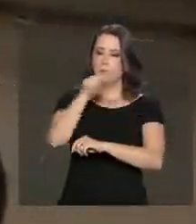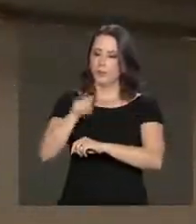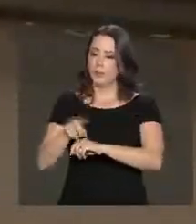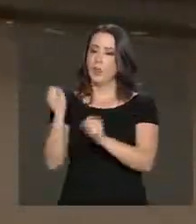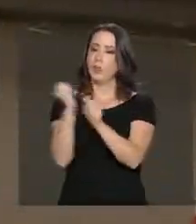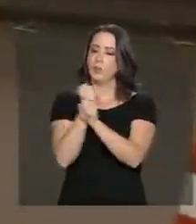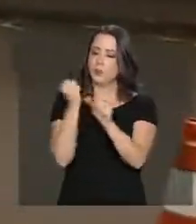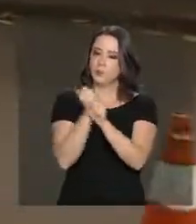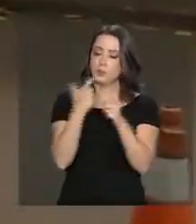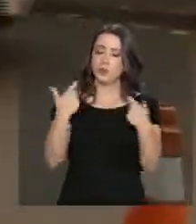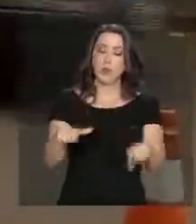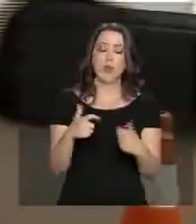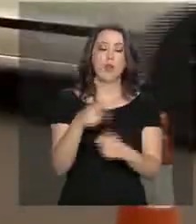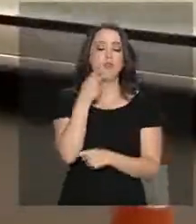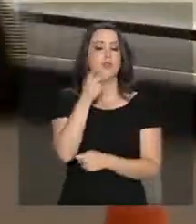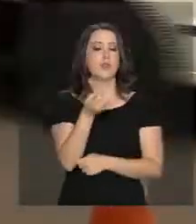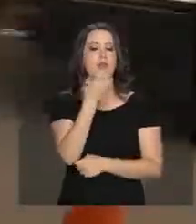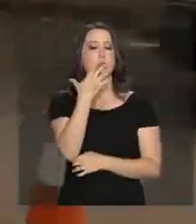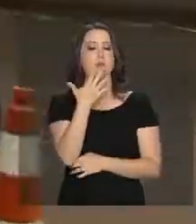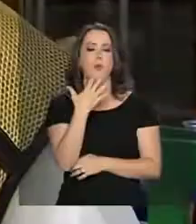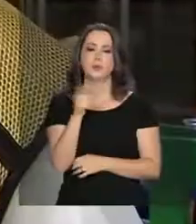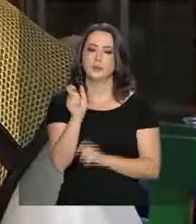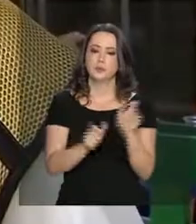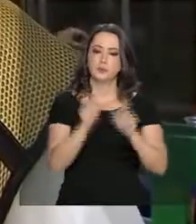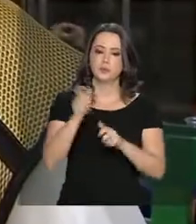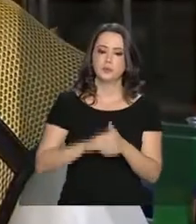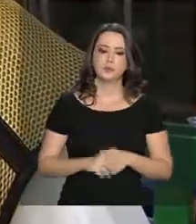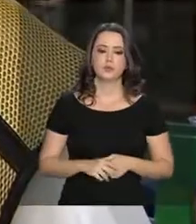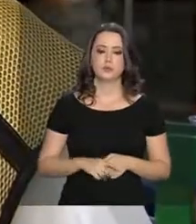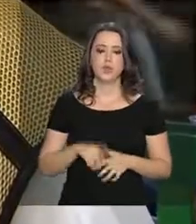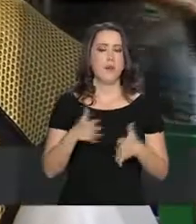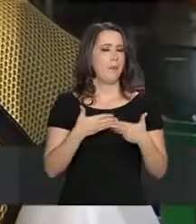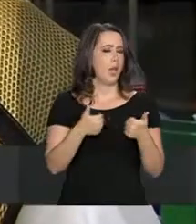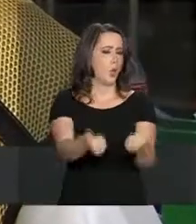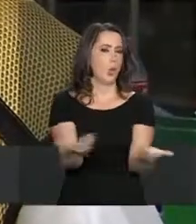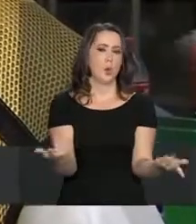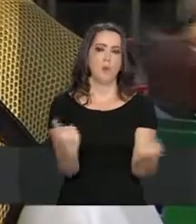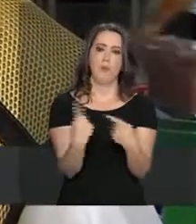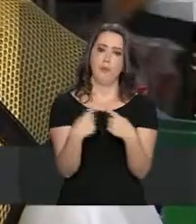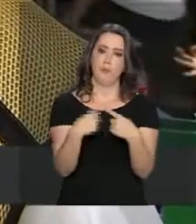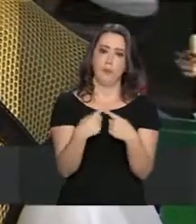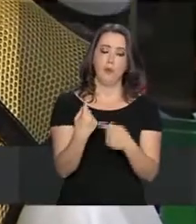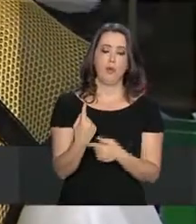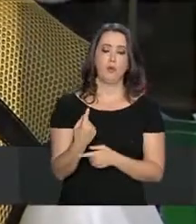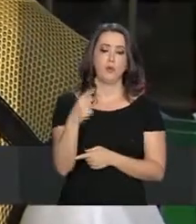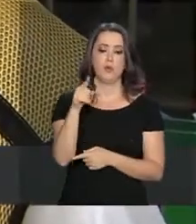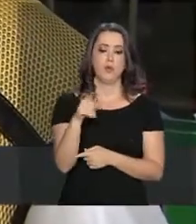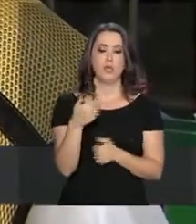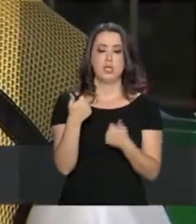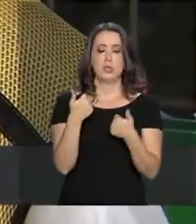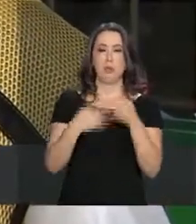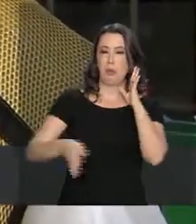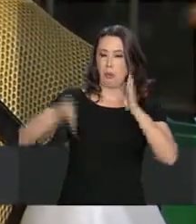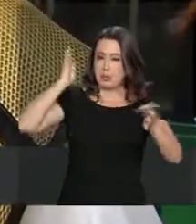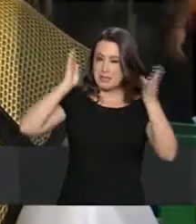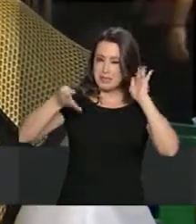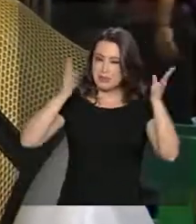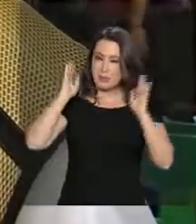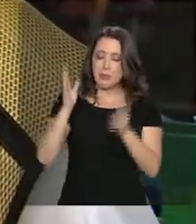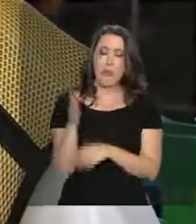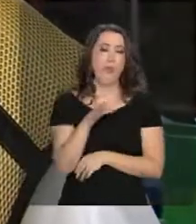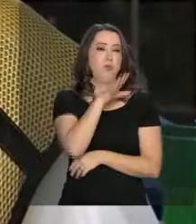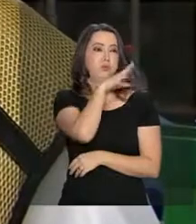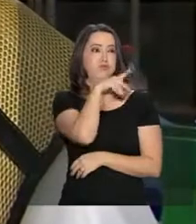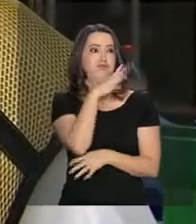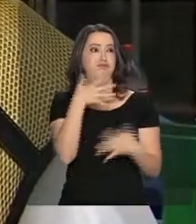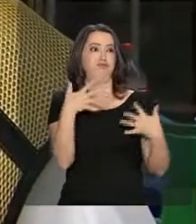e diz que o empreendimento vai gerar benefícios. Vai melhorar mais, porque os caminhões atrapalham bastante